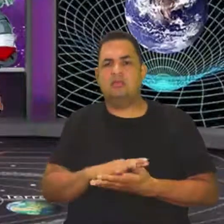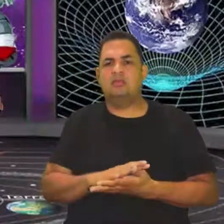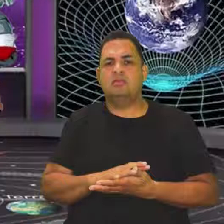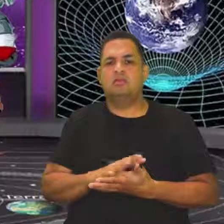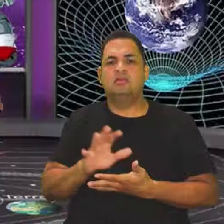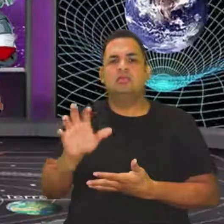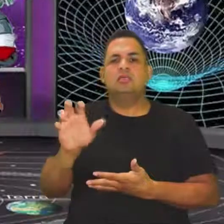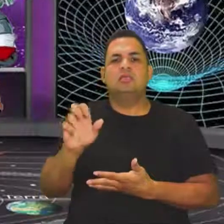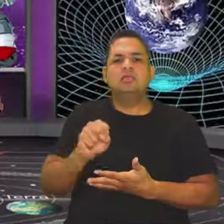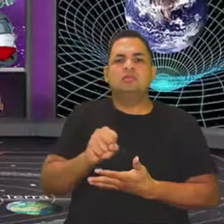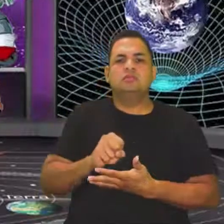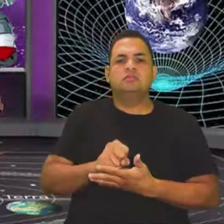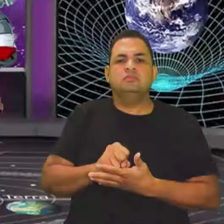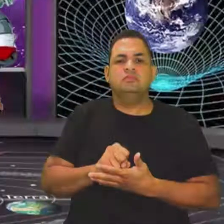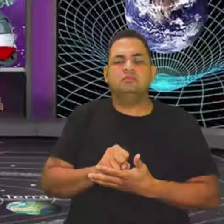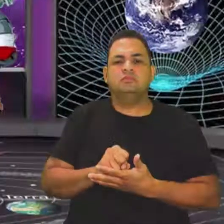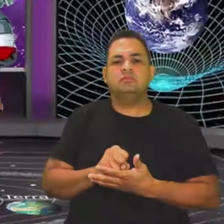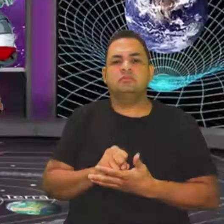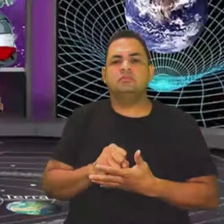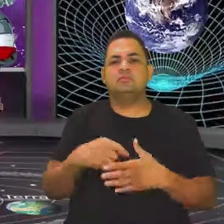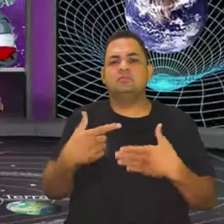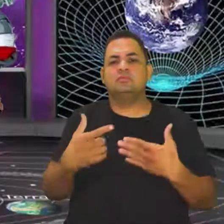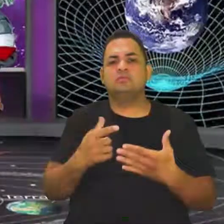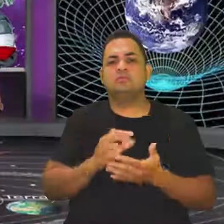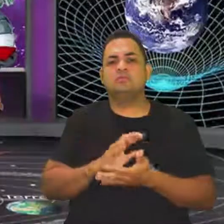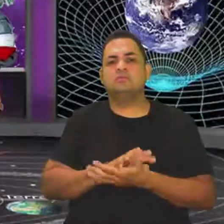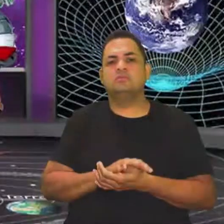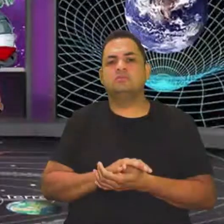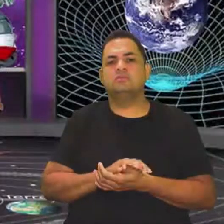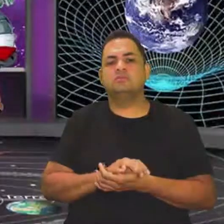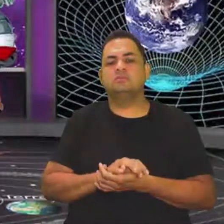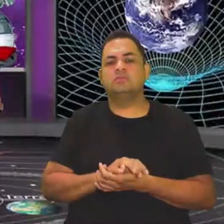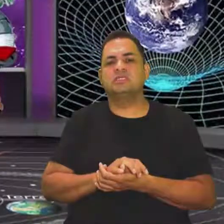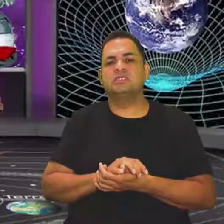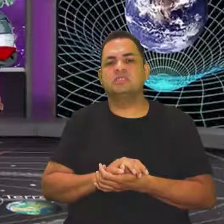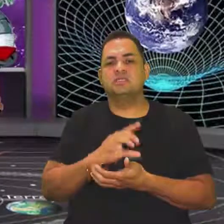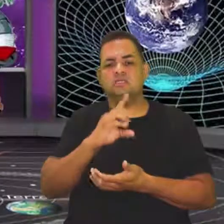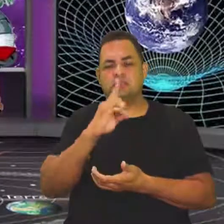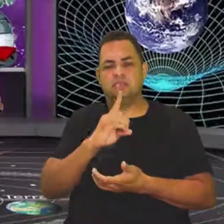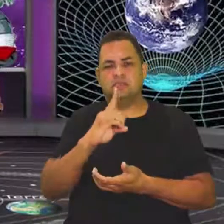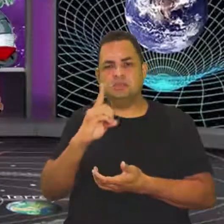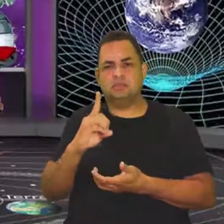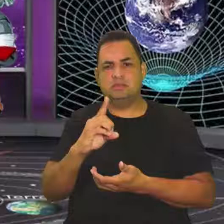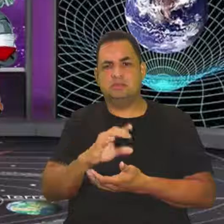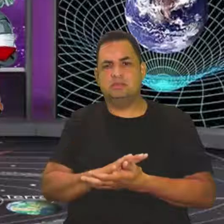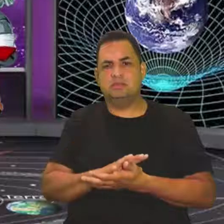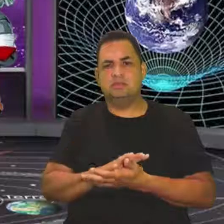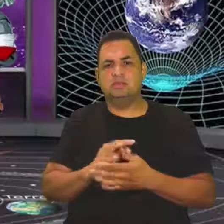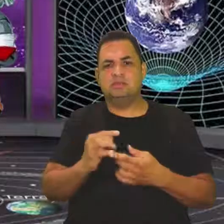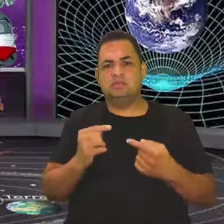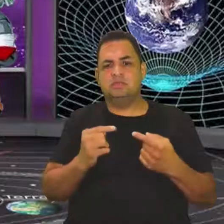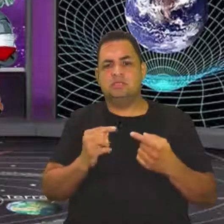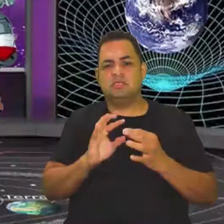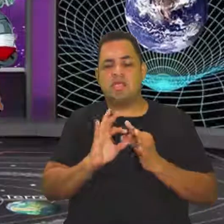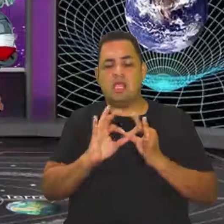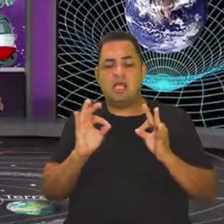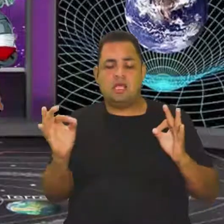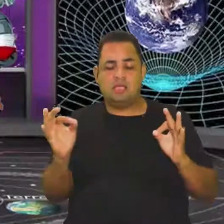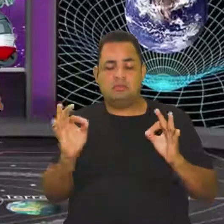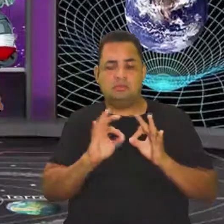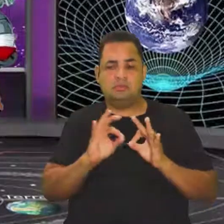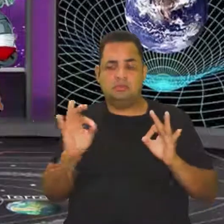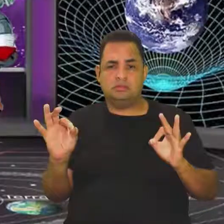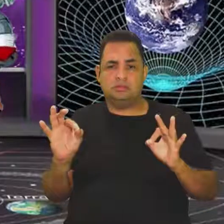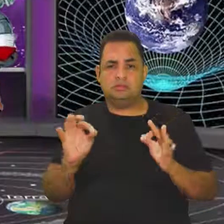outra superfície maior, o que vai acontecer? O potencial elétrico está relacionado com a distância, não é a distância